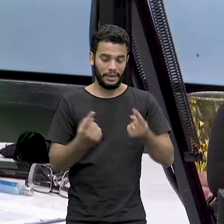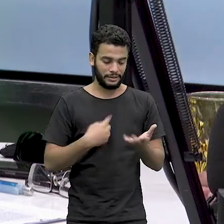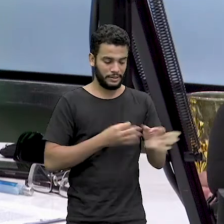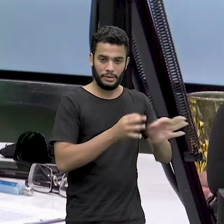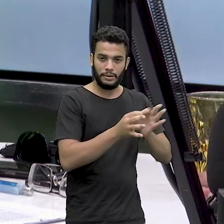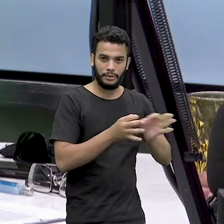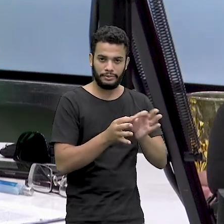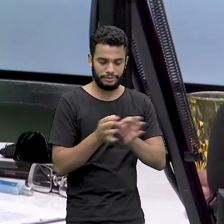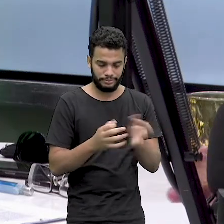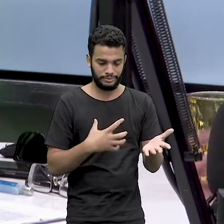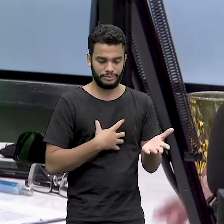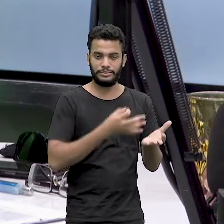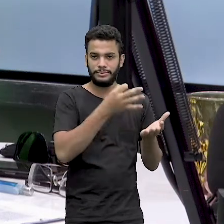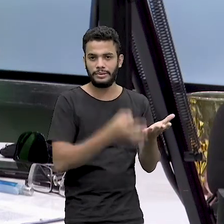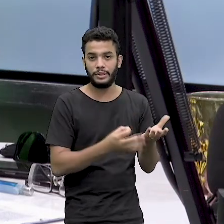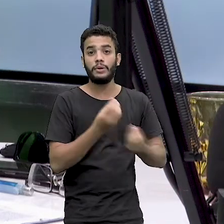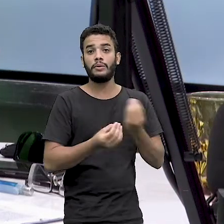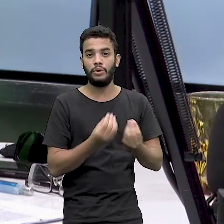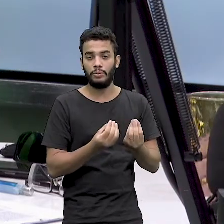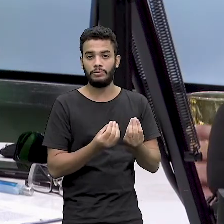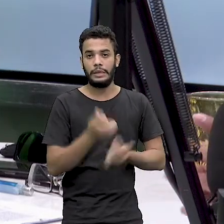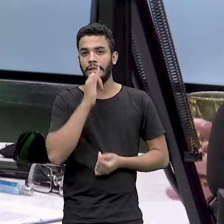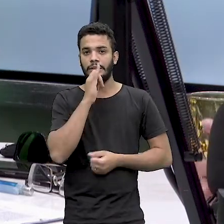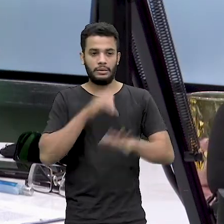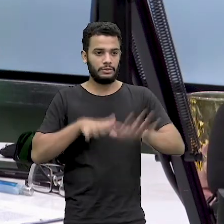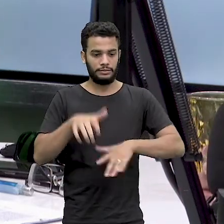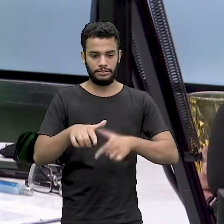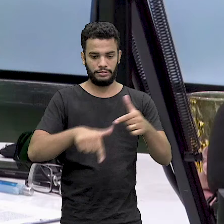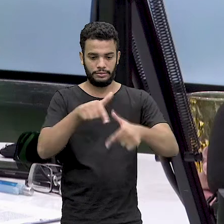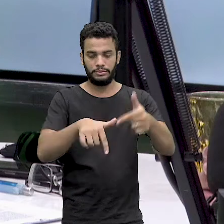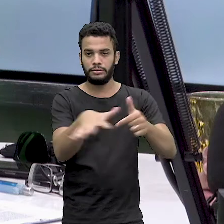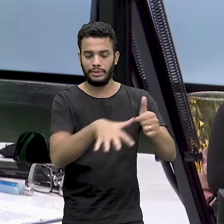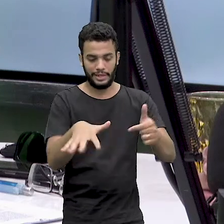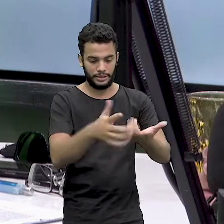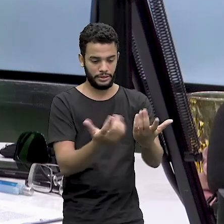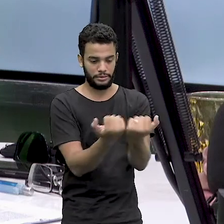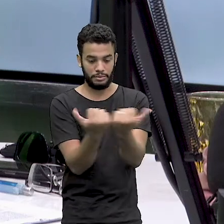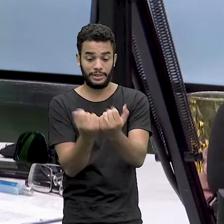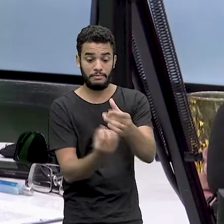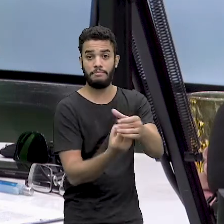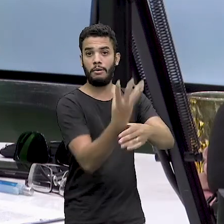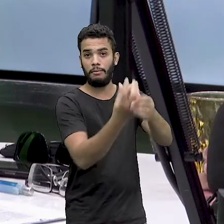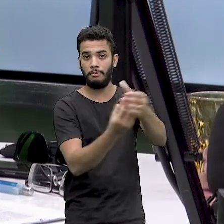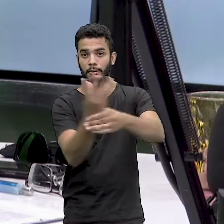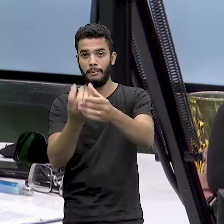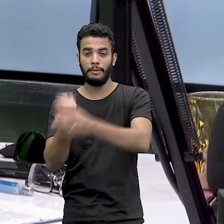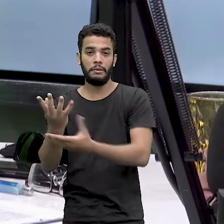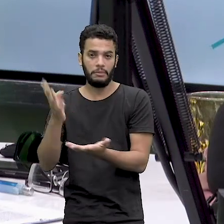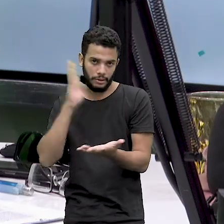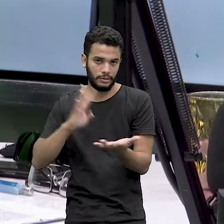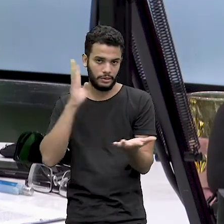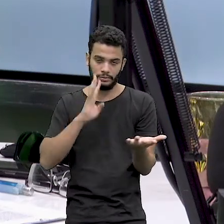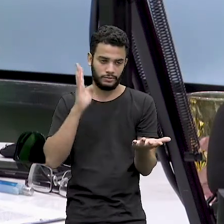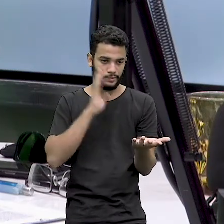com jogos, aprender a fazer, criar jogos, né? Então, a minha mensagem hoje frente à juventude é isso. O